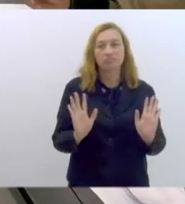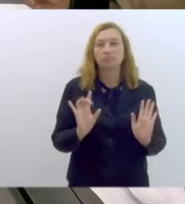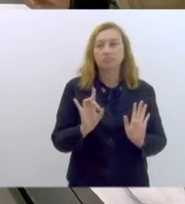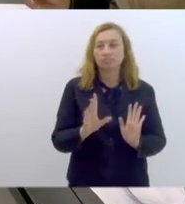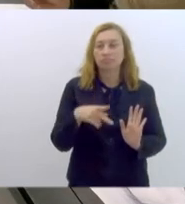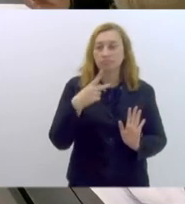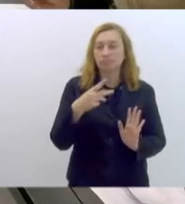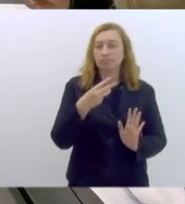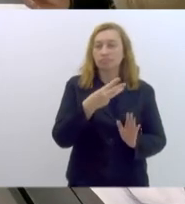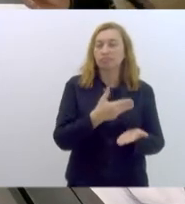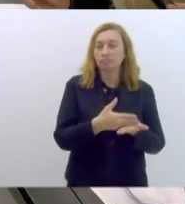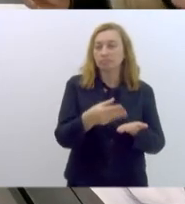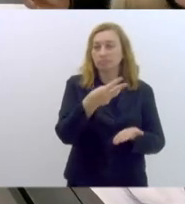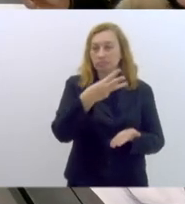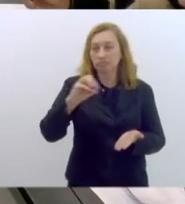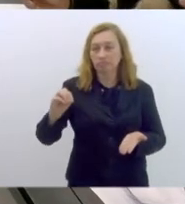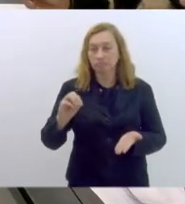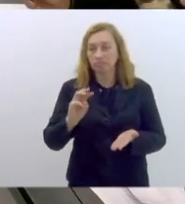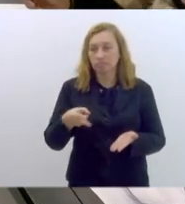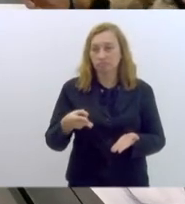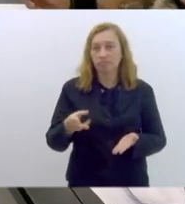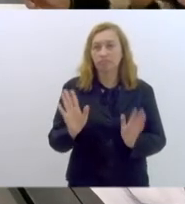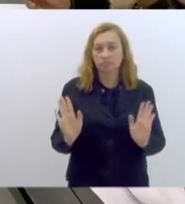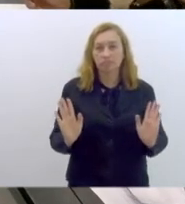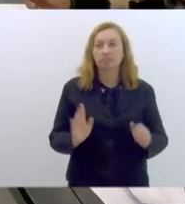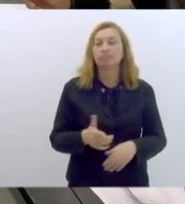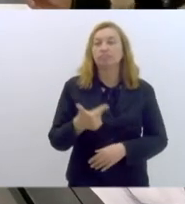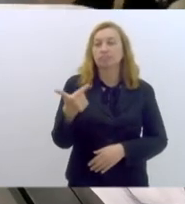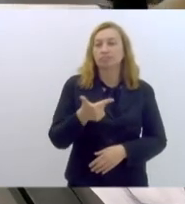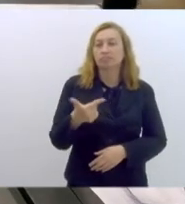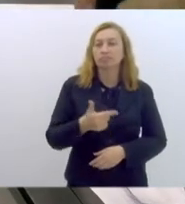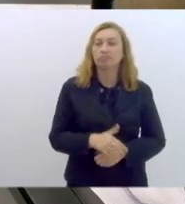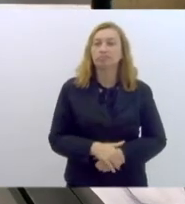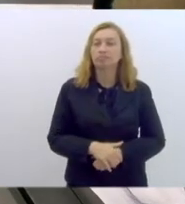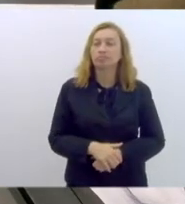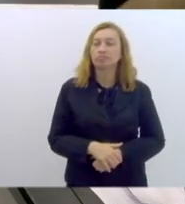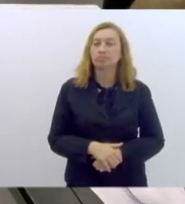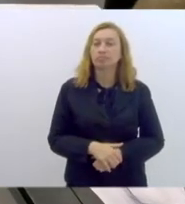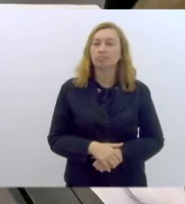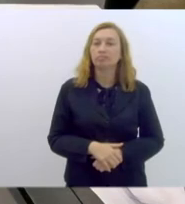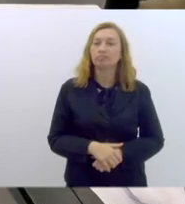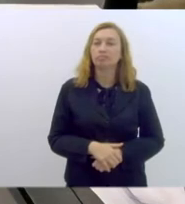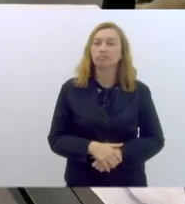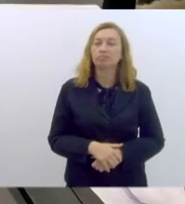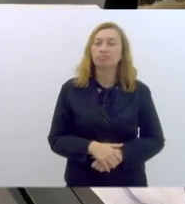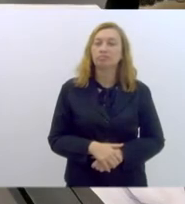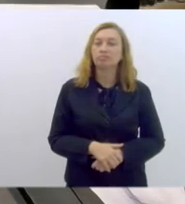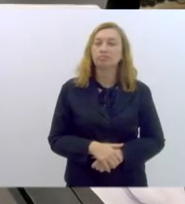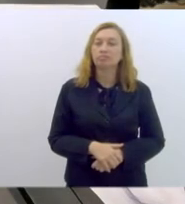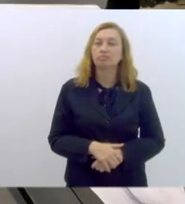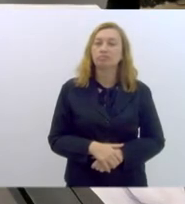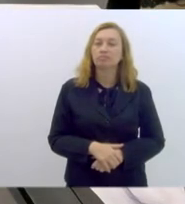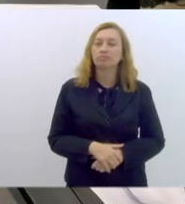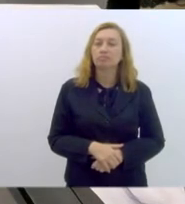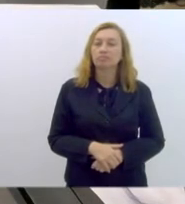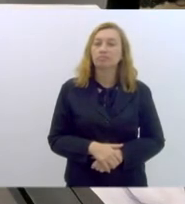que abre com 300. Isso é uma coisa. A segunda coisa é que